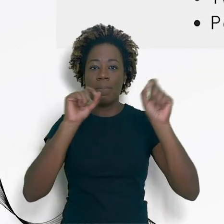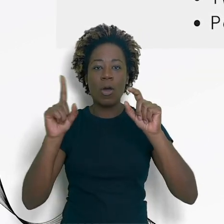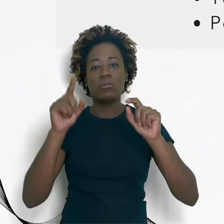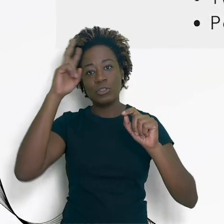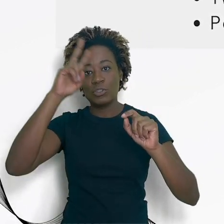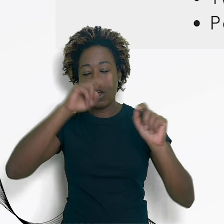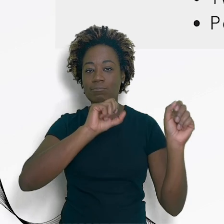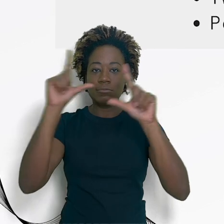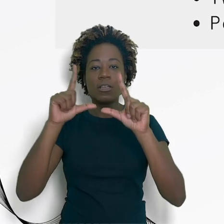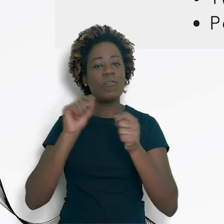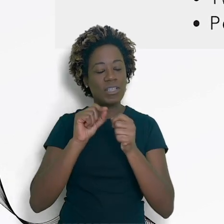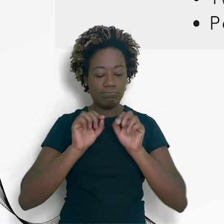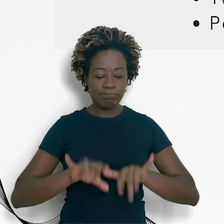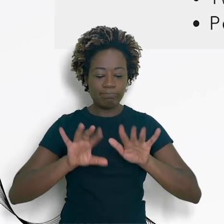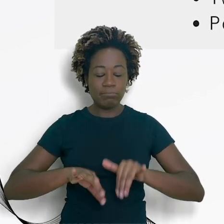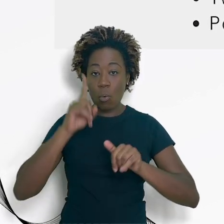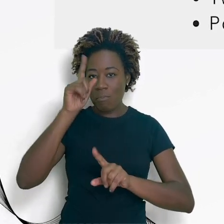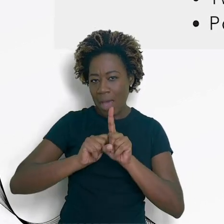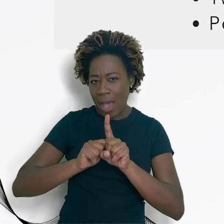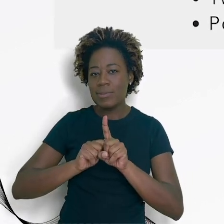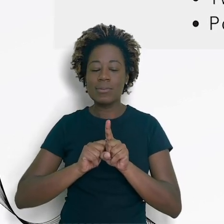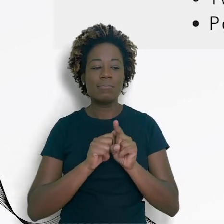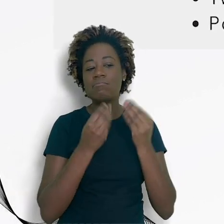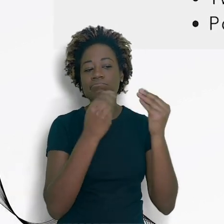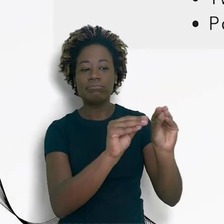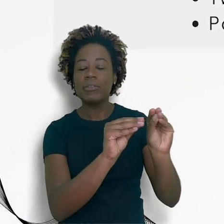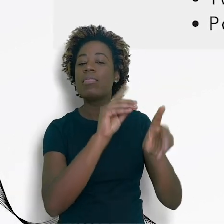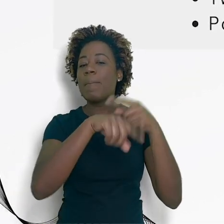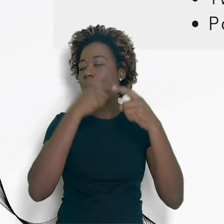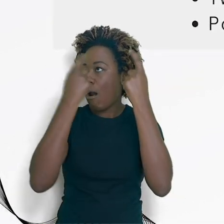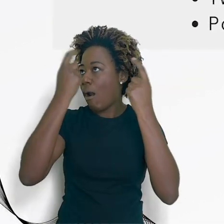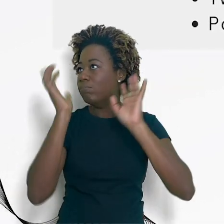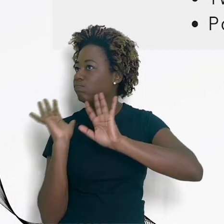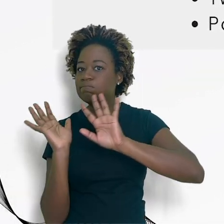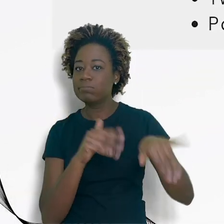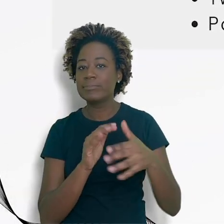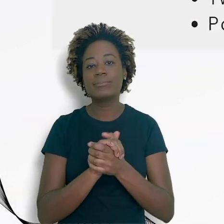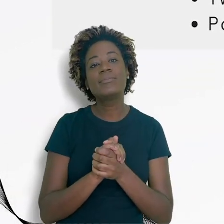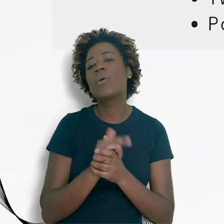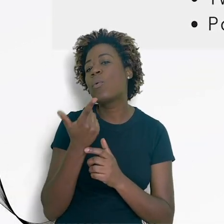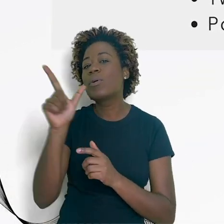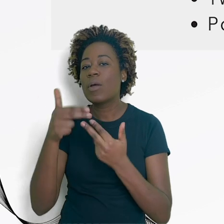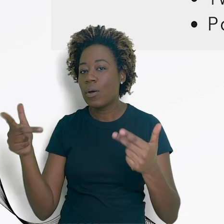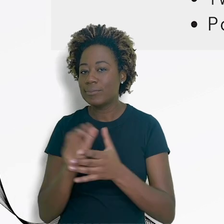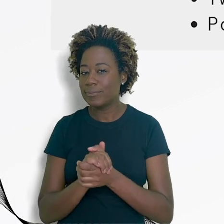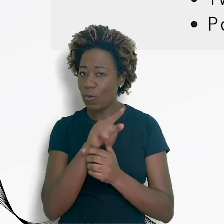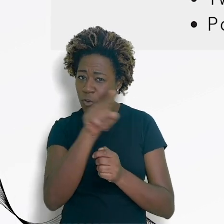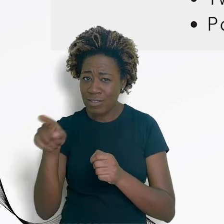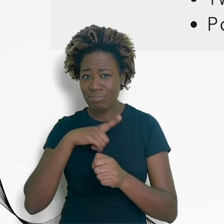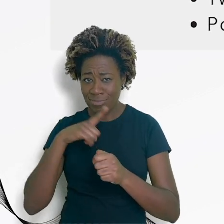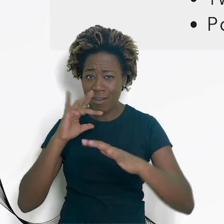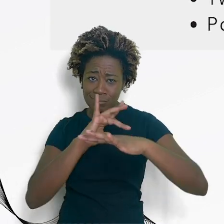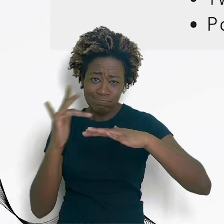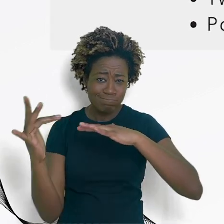stories. Você pode sentar e fazer toda a programação de um mês e depois nem precisar se preocupar mais com as suas redes. Outra coisa, esteja em todas